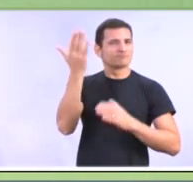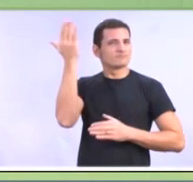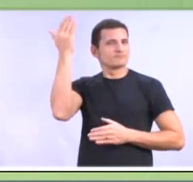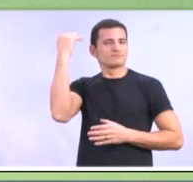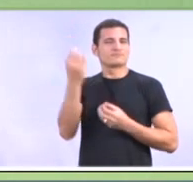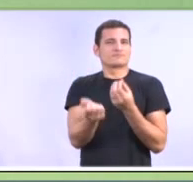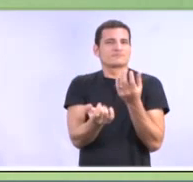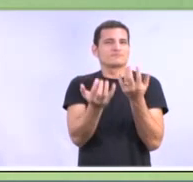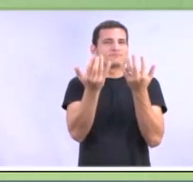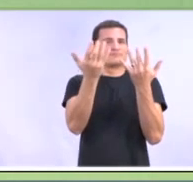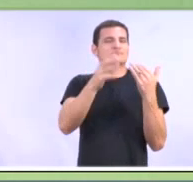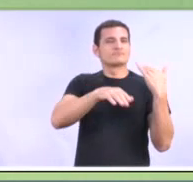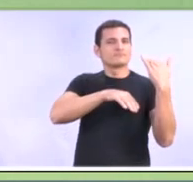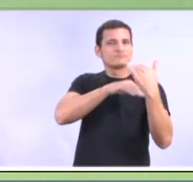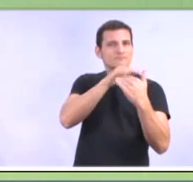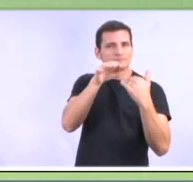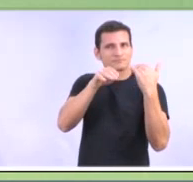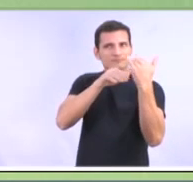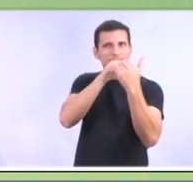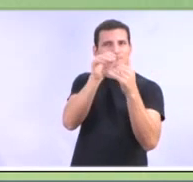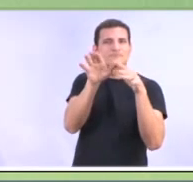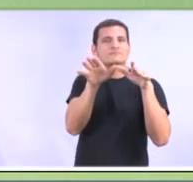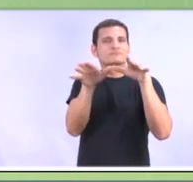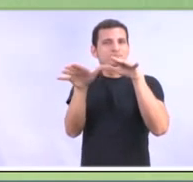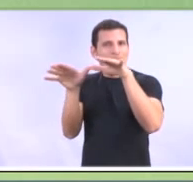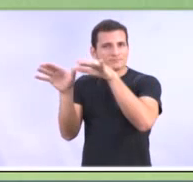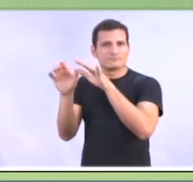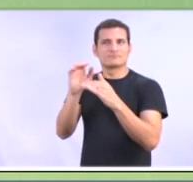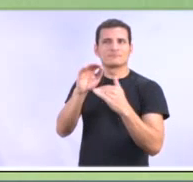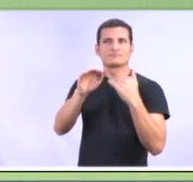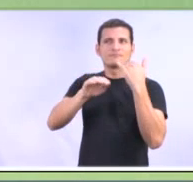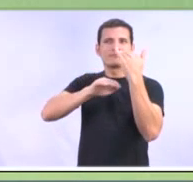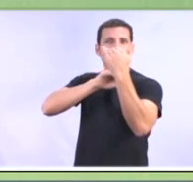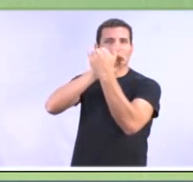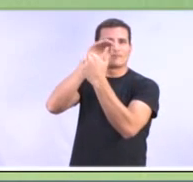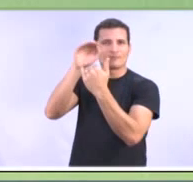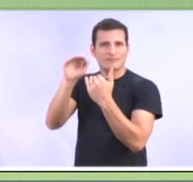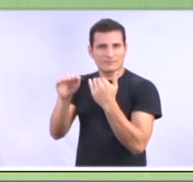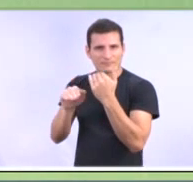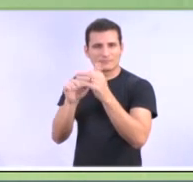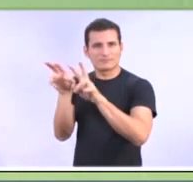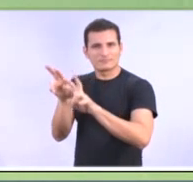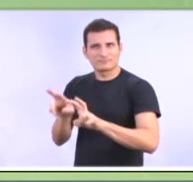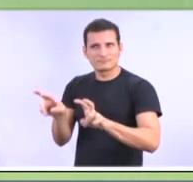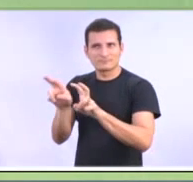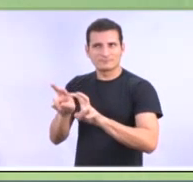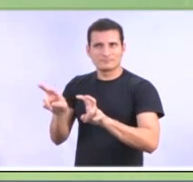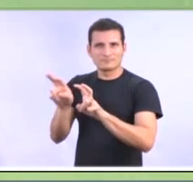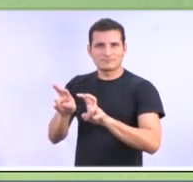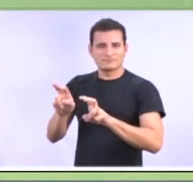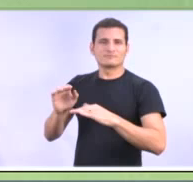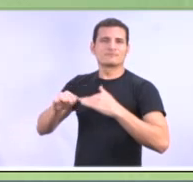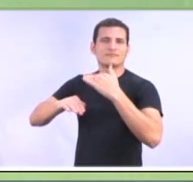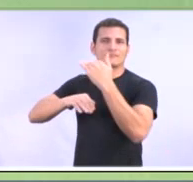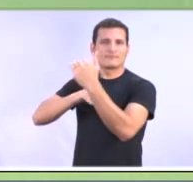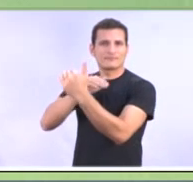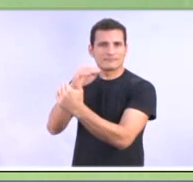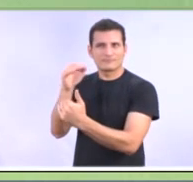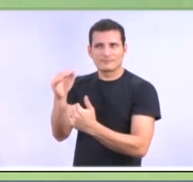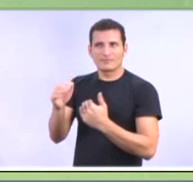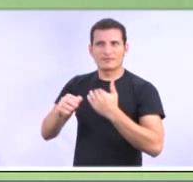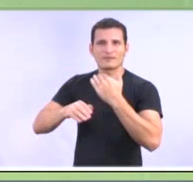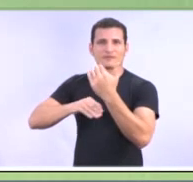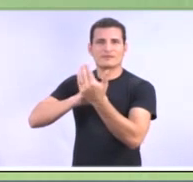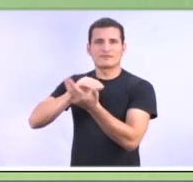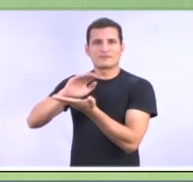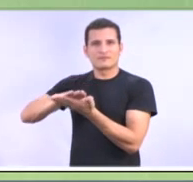foi evoluindo, passou pelo pombo, correio, chegou ao computador, com uma estação de trabalho maior,